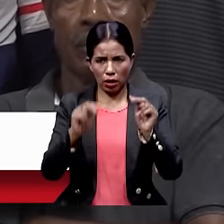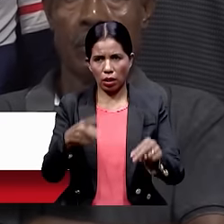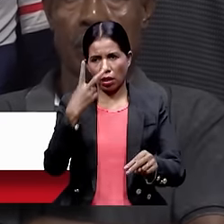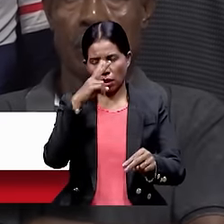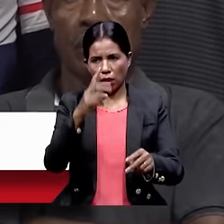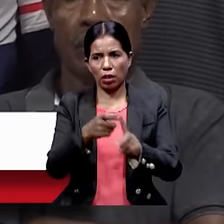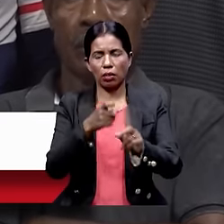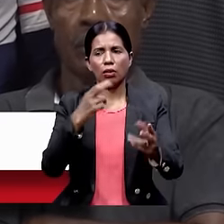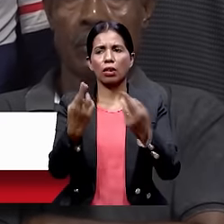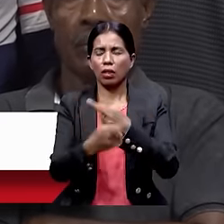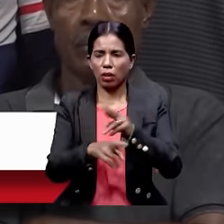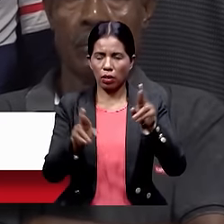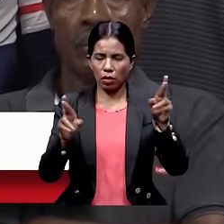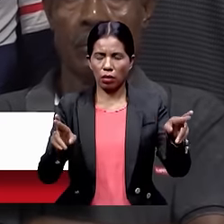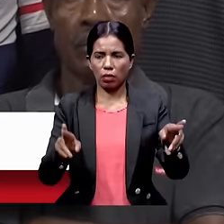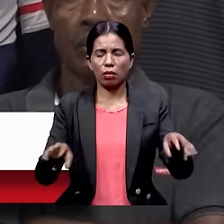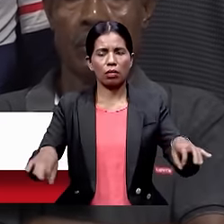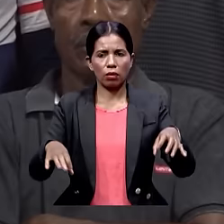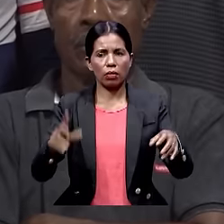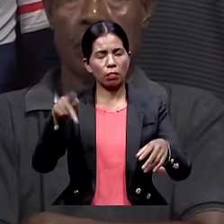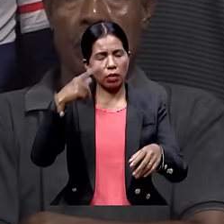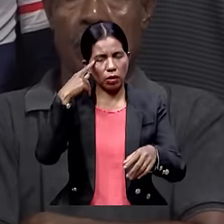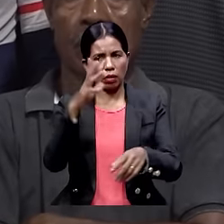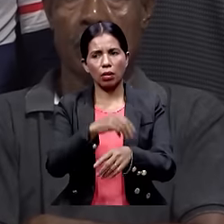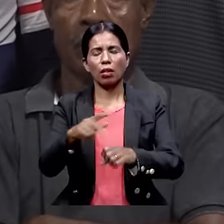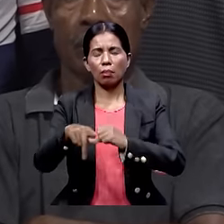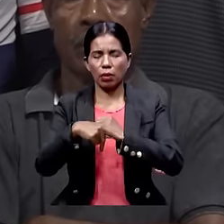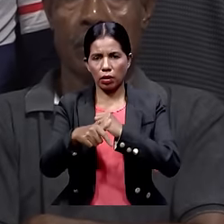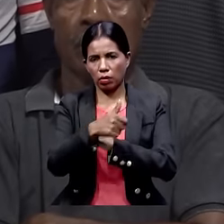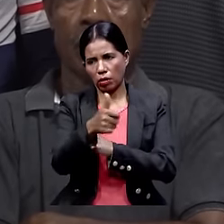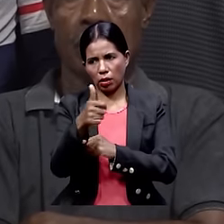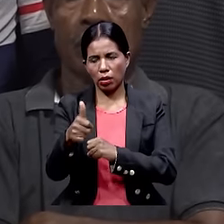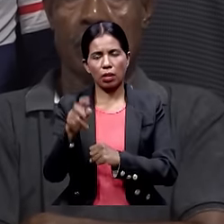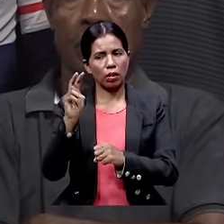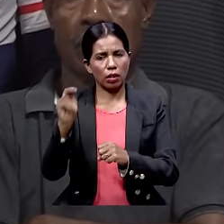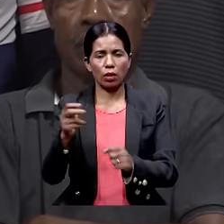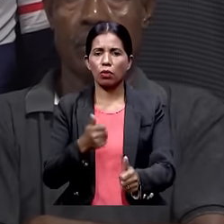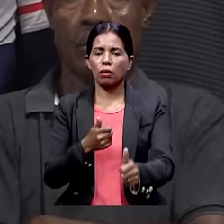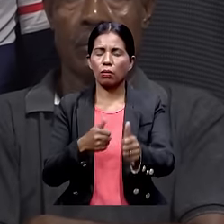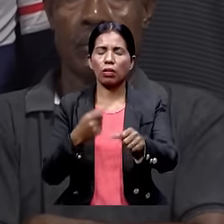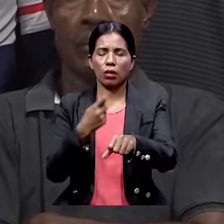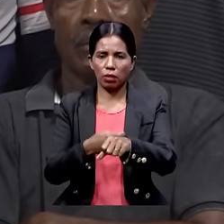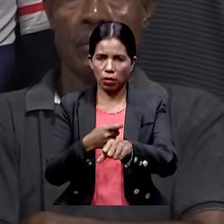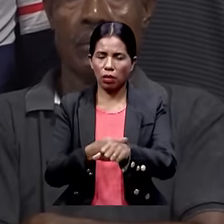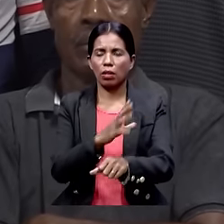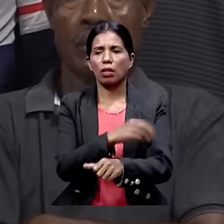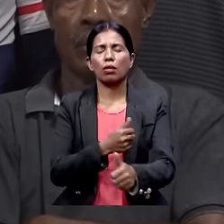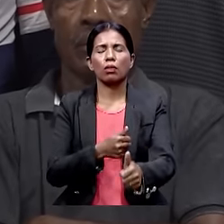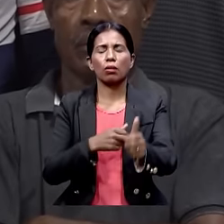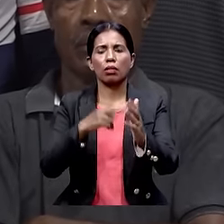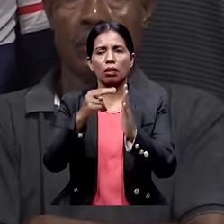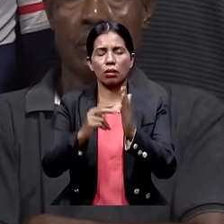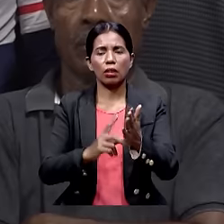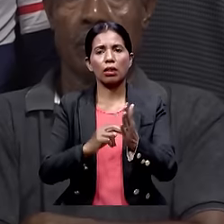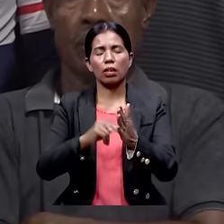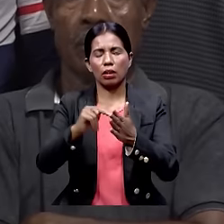hoje resultado e pensamento política partido de Idaclian, tuir no tempo, no tuir nível de